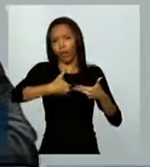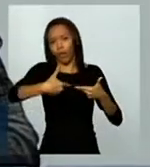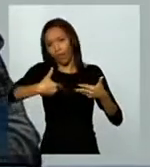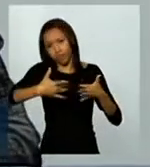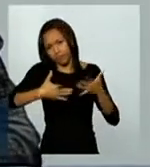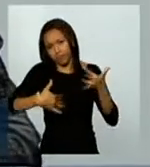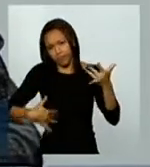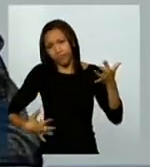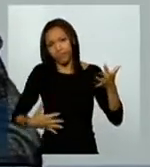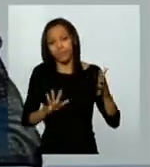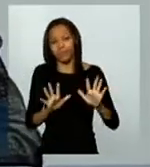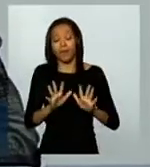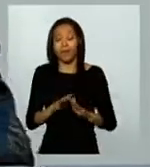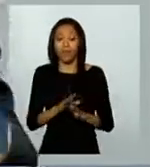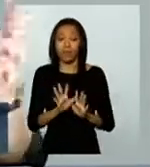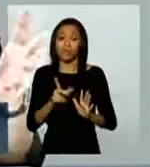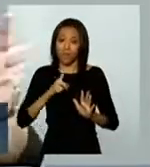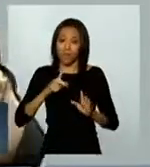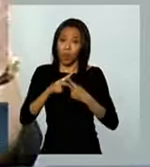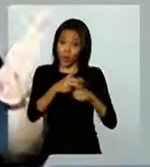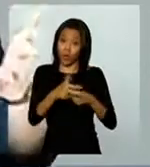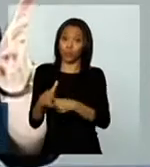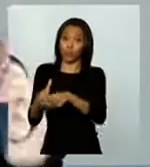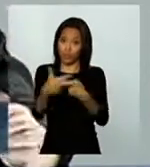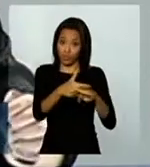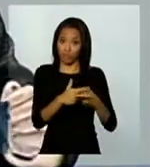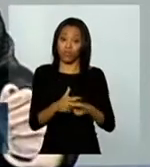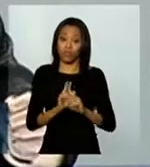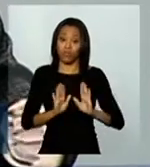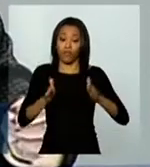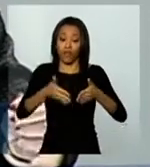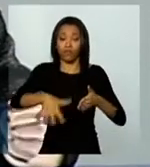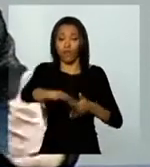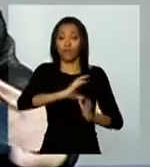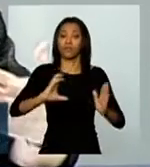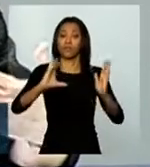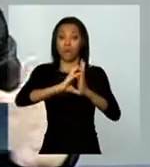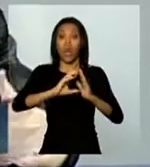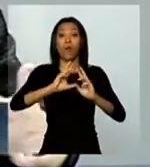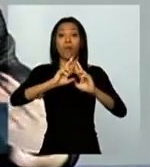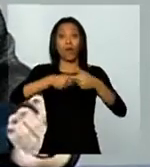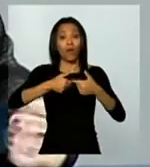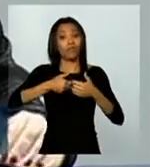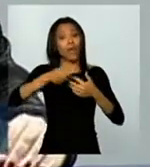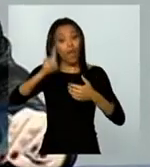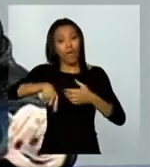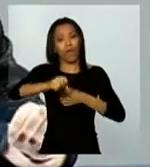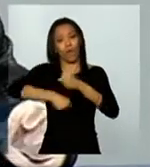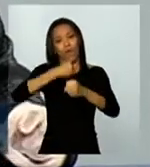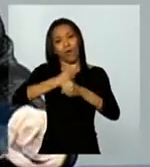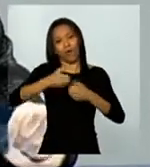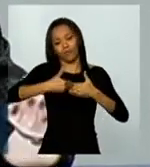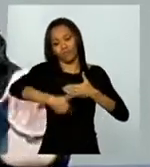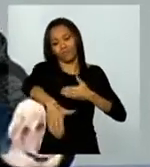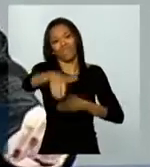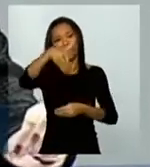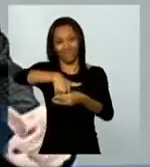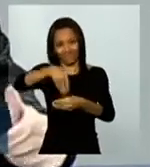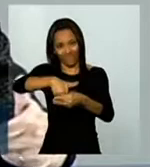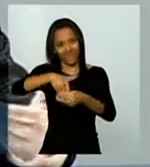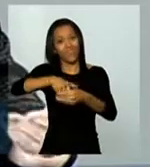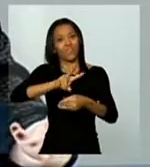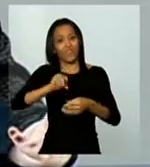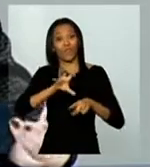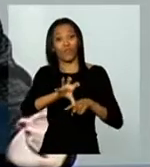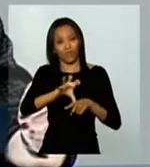de concursos públicos. Porque esse ano, isso sim, o ano eleitoral, neste caso, tem uma influência que só